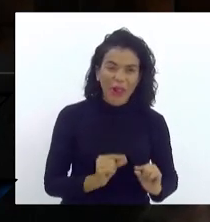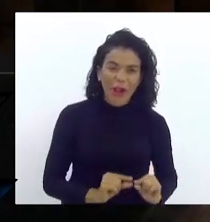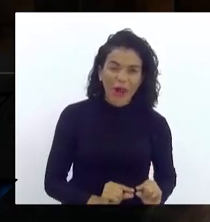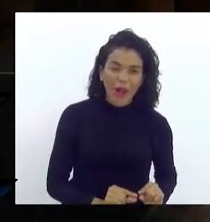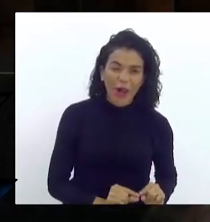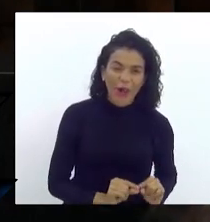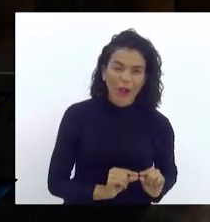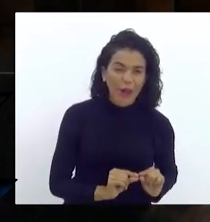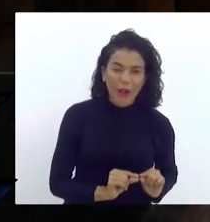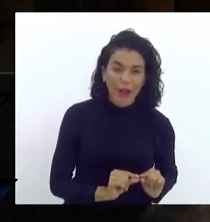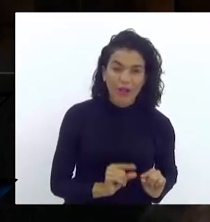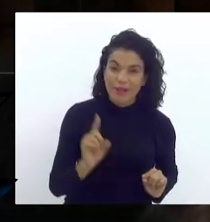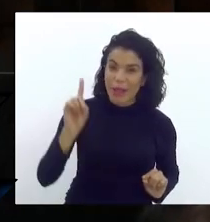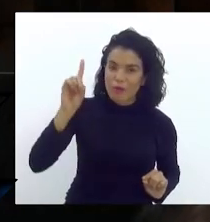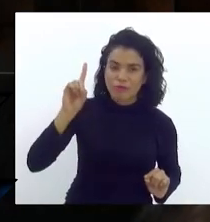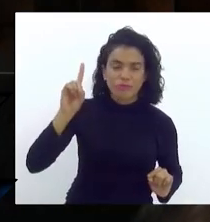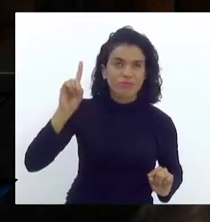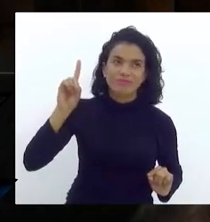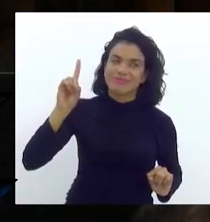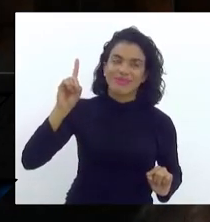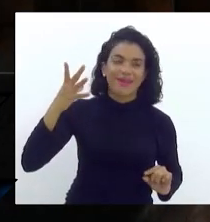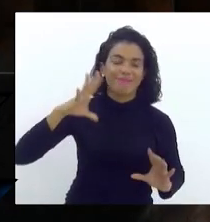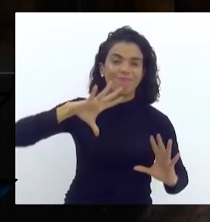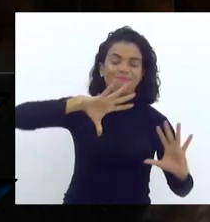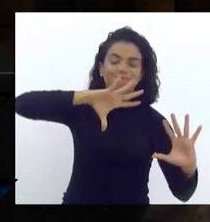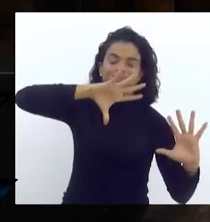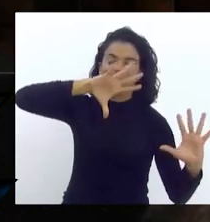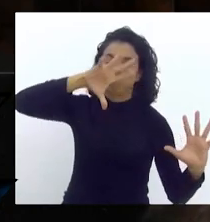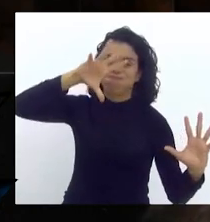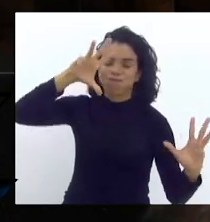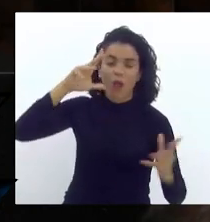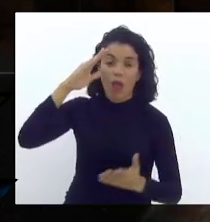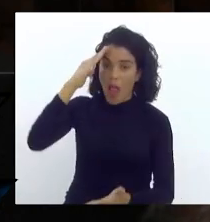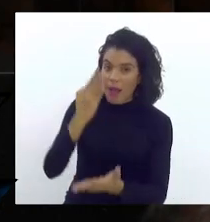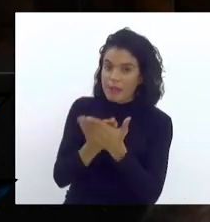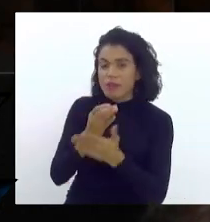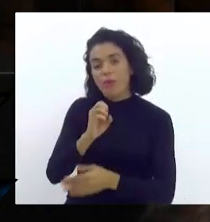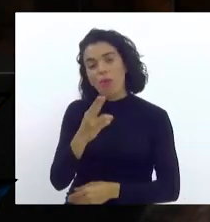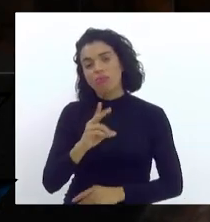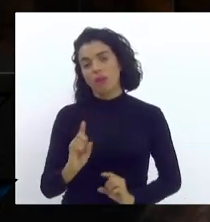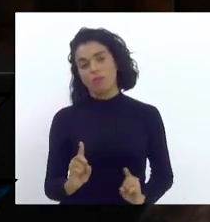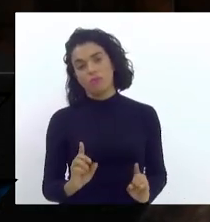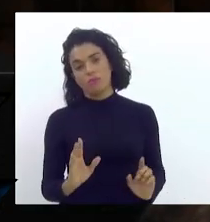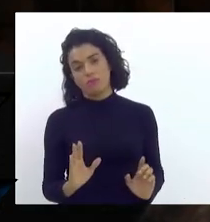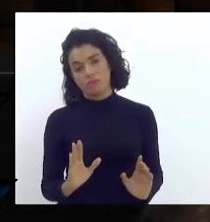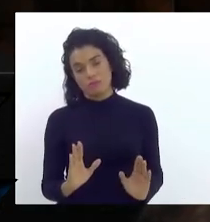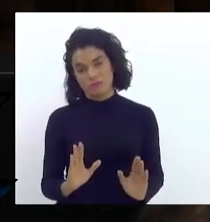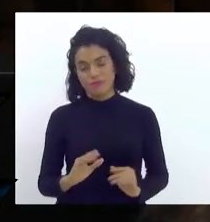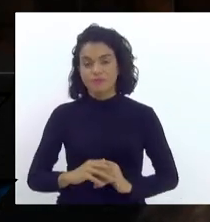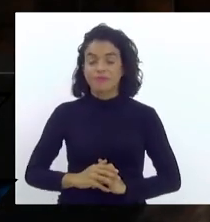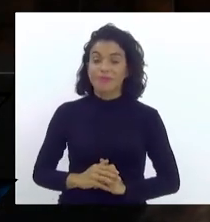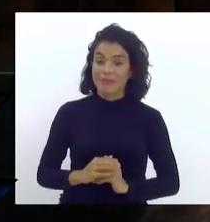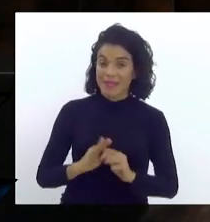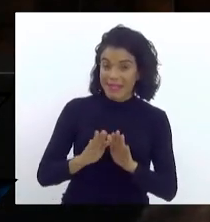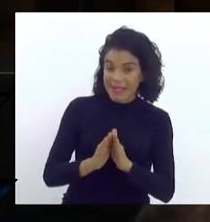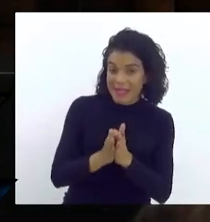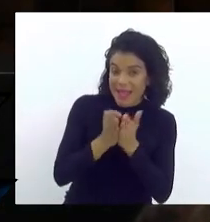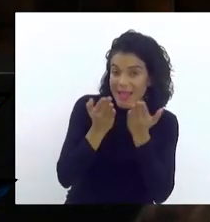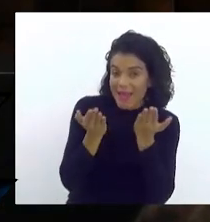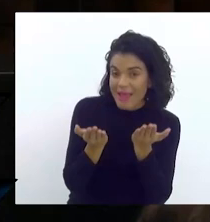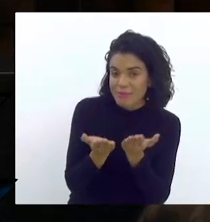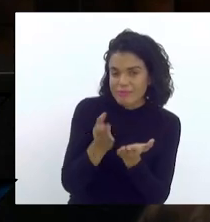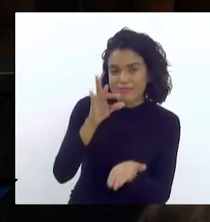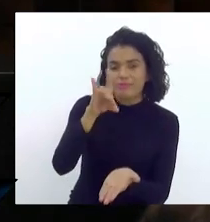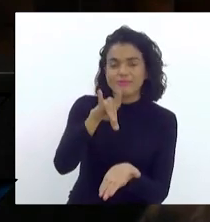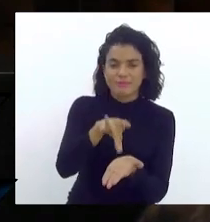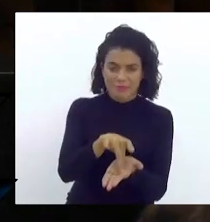isso. Deus, a gente precisa crer ou não crer. E a Bíblia,